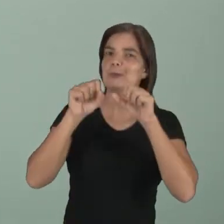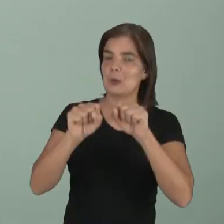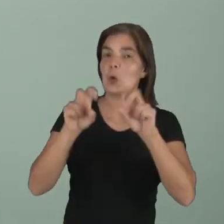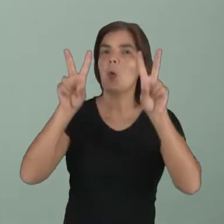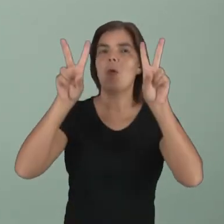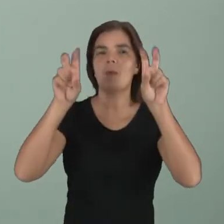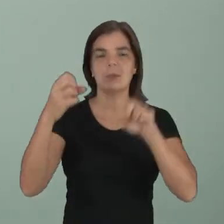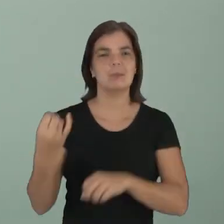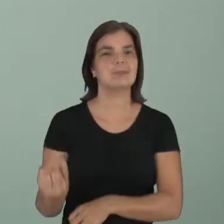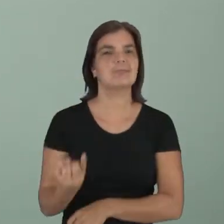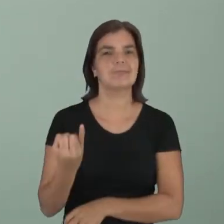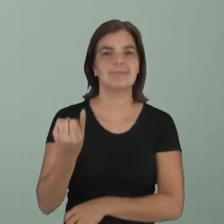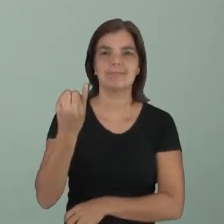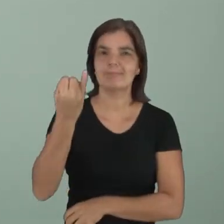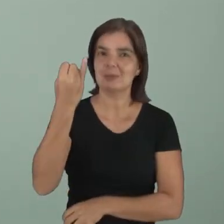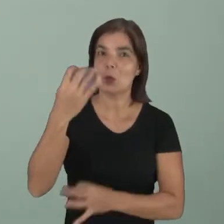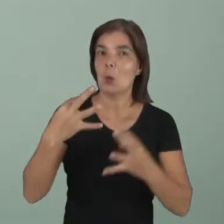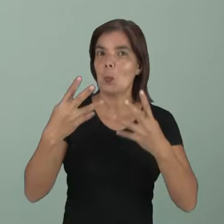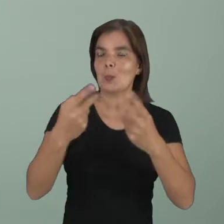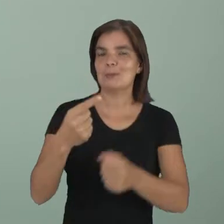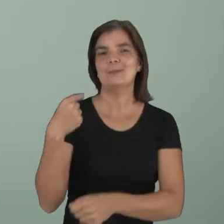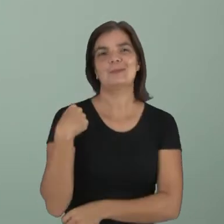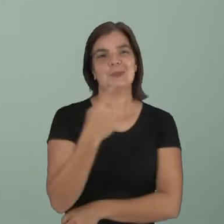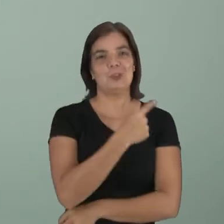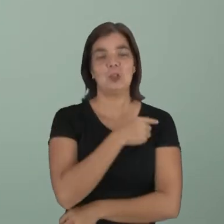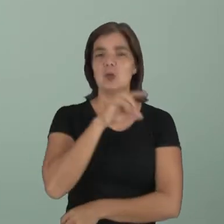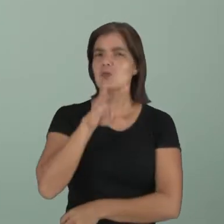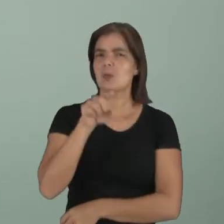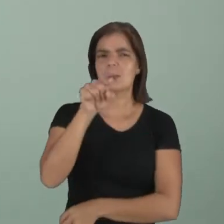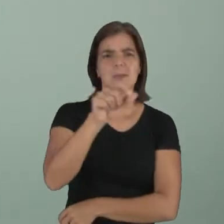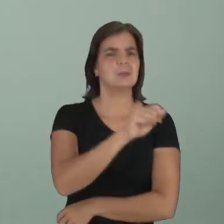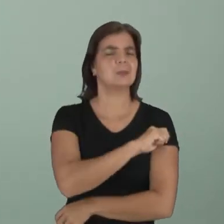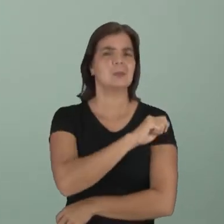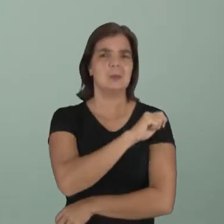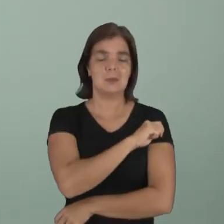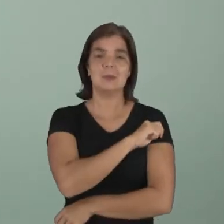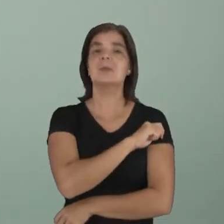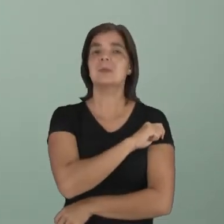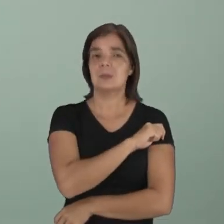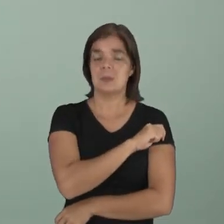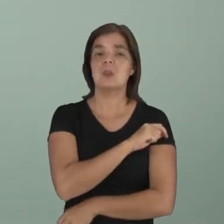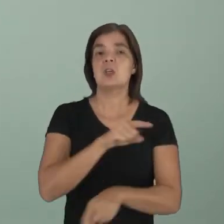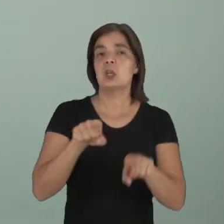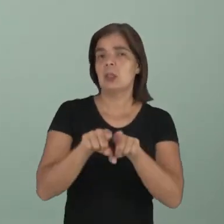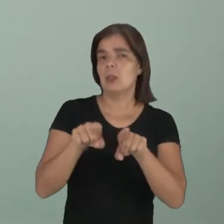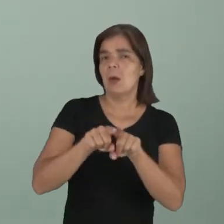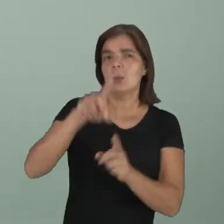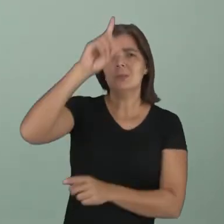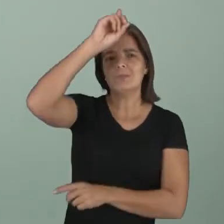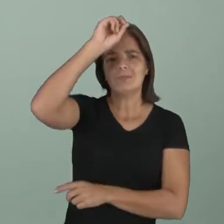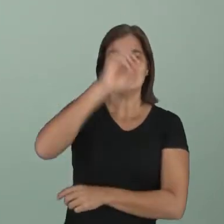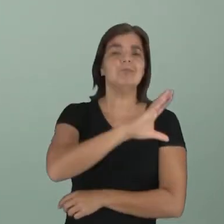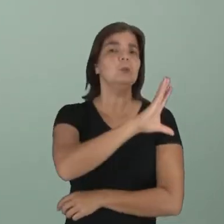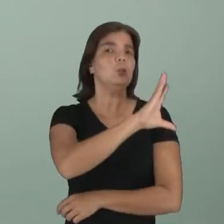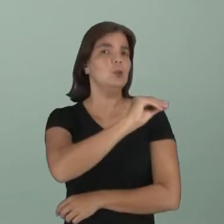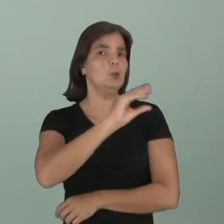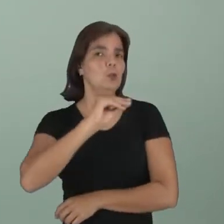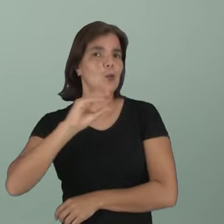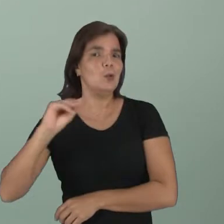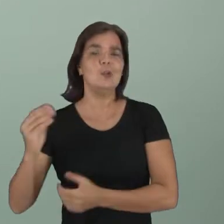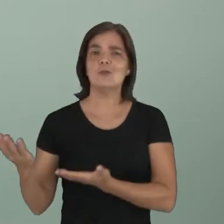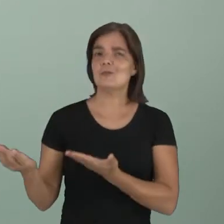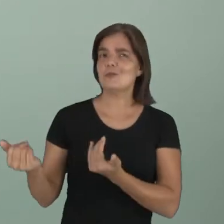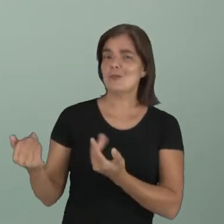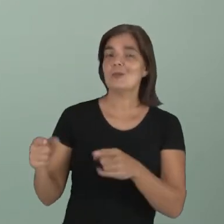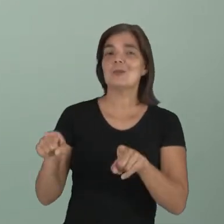tema muito importante para todos nós, não só para você que é aluno, você também que é adulto, que é jovem, para conhecer esse